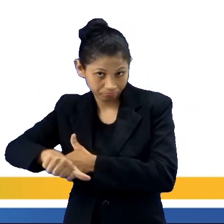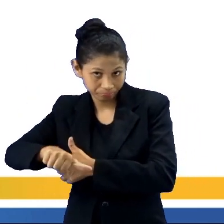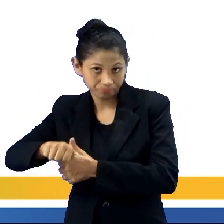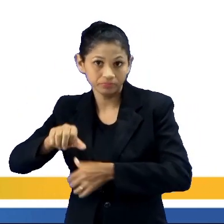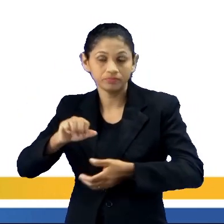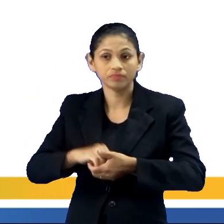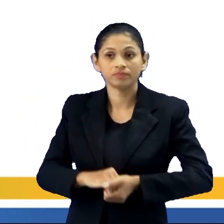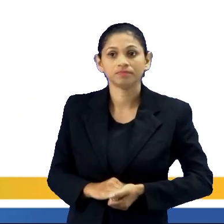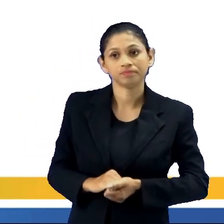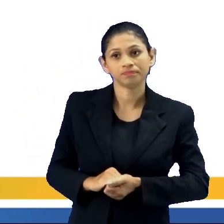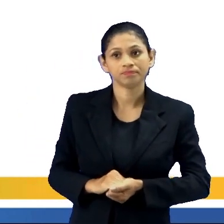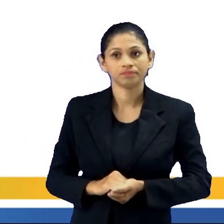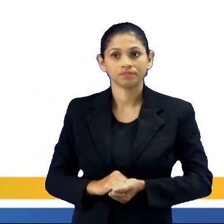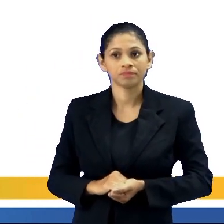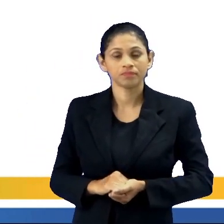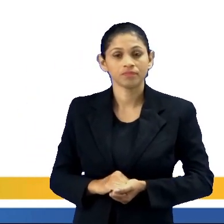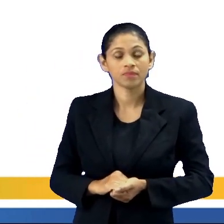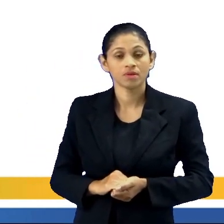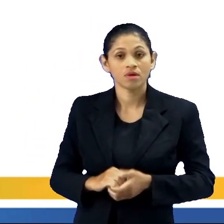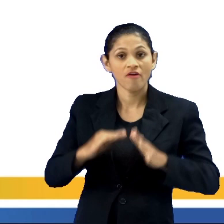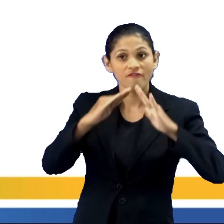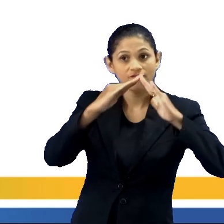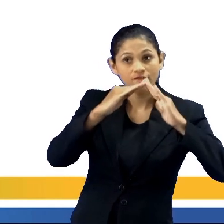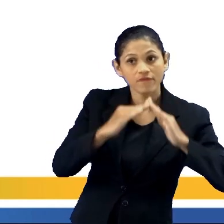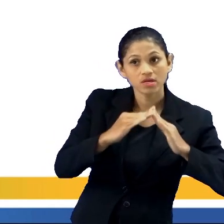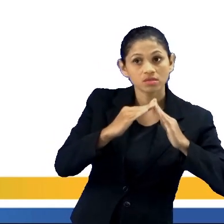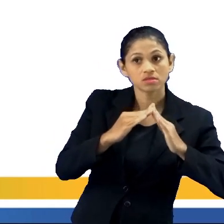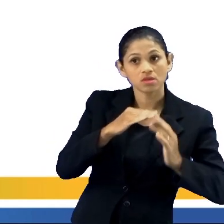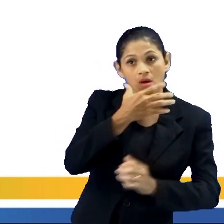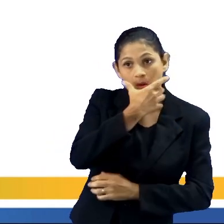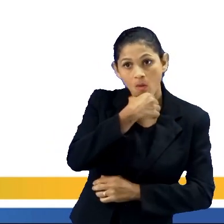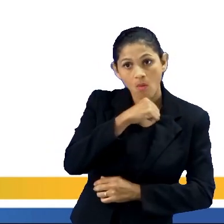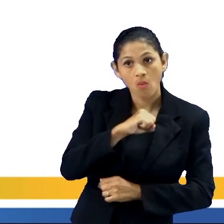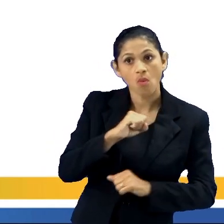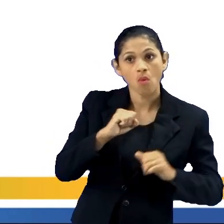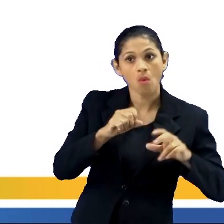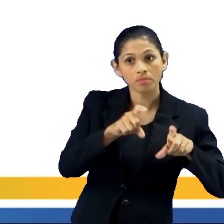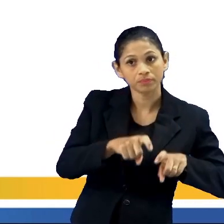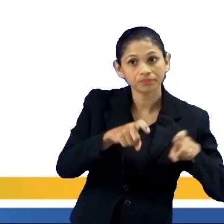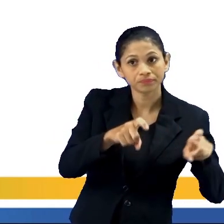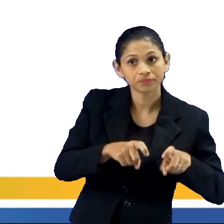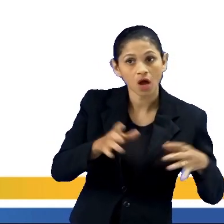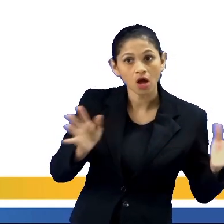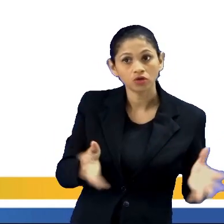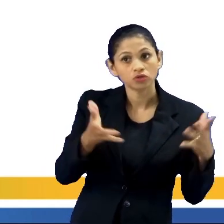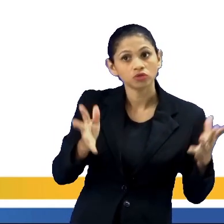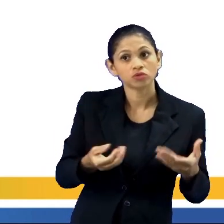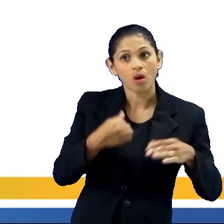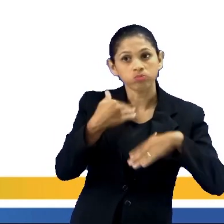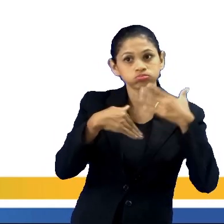lá. Fixa o homem no campo, estimula a produção agrícola,